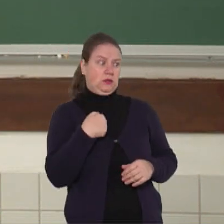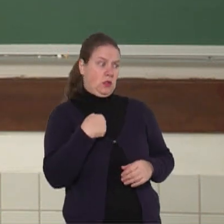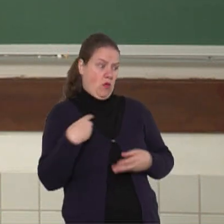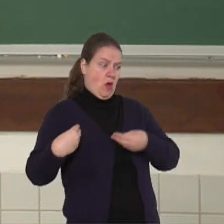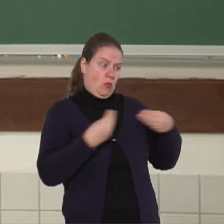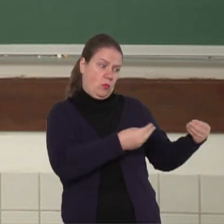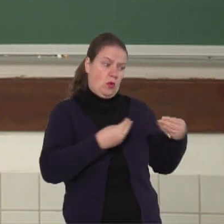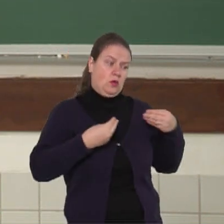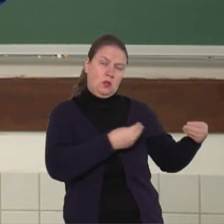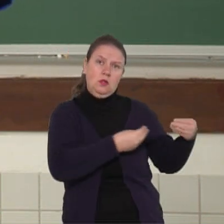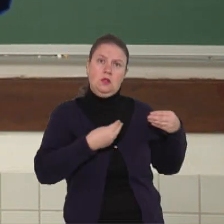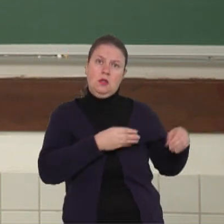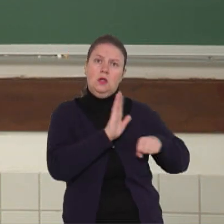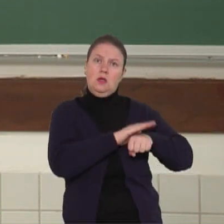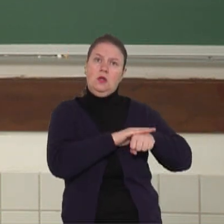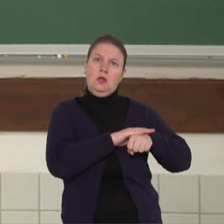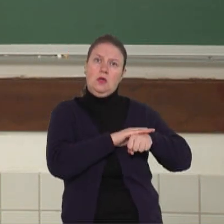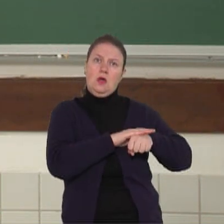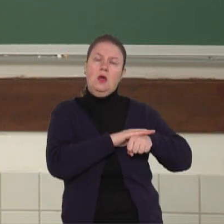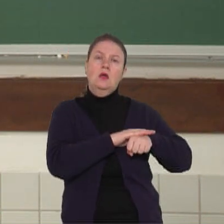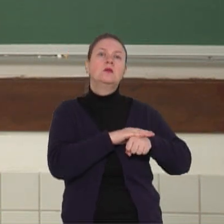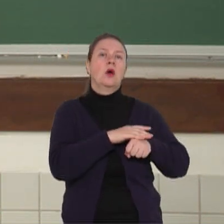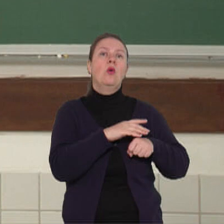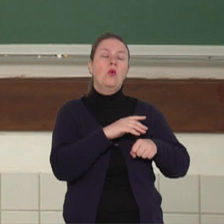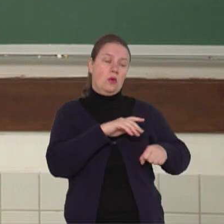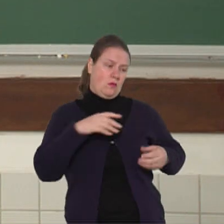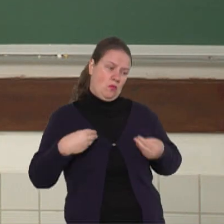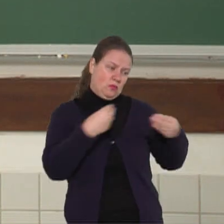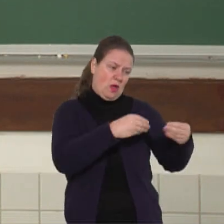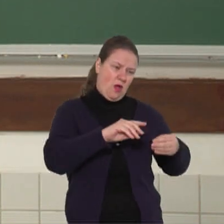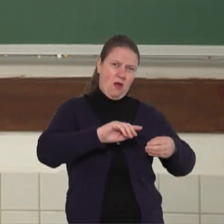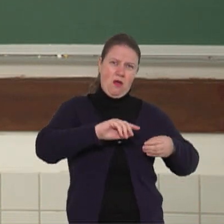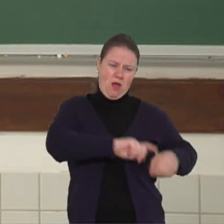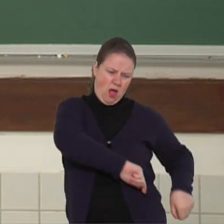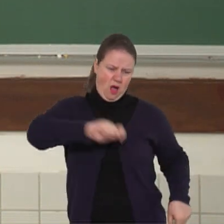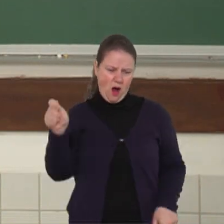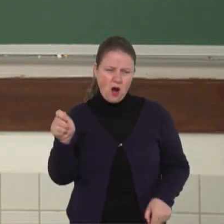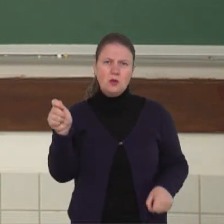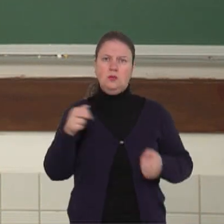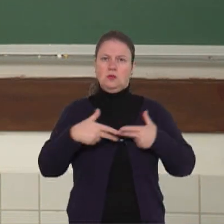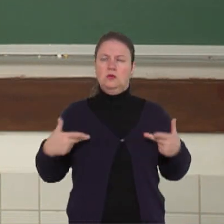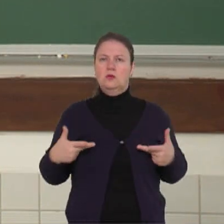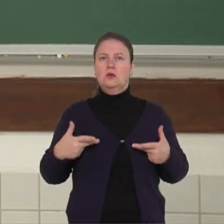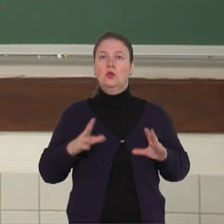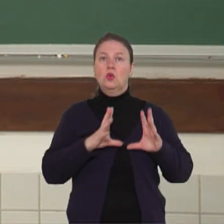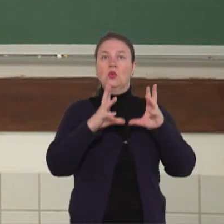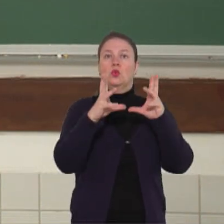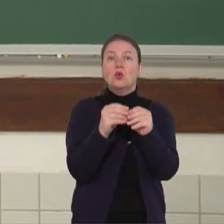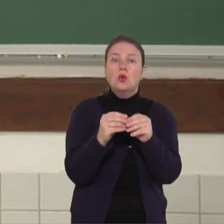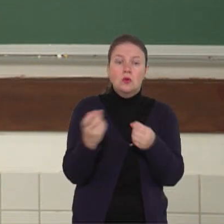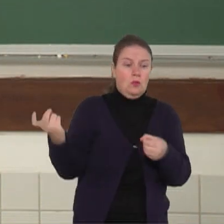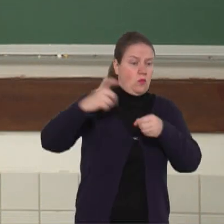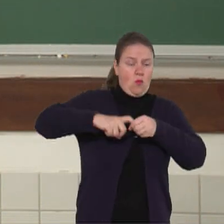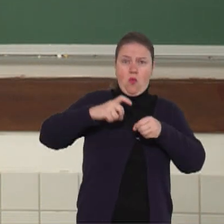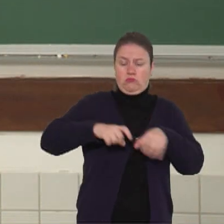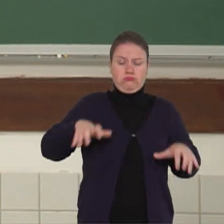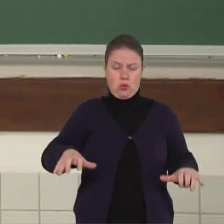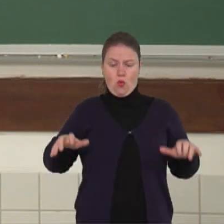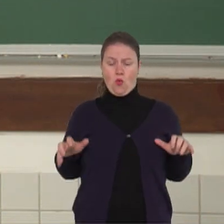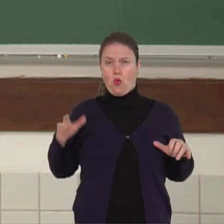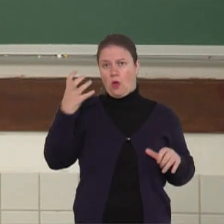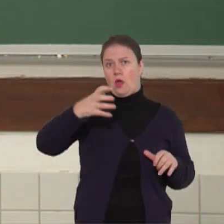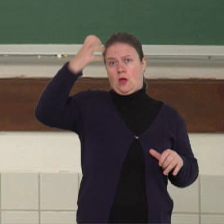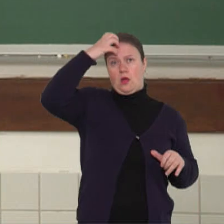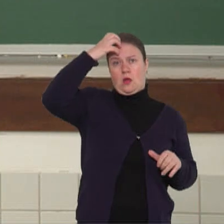volta lá e volta a reinar paz na Europa. Todos os reinos com seu reizinho, né, com seu sistema monárquico, nada